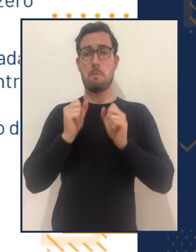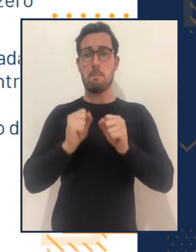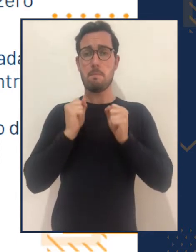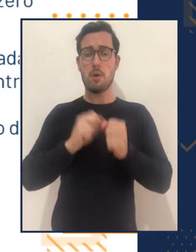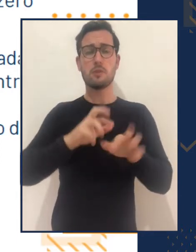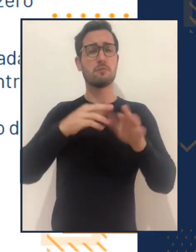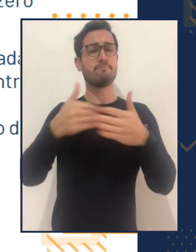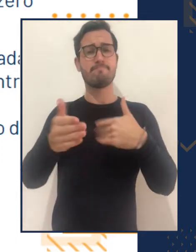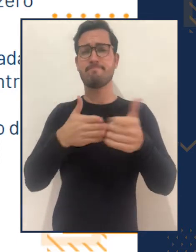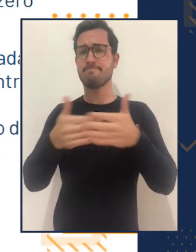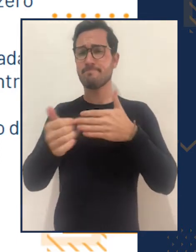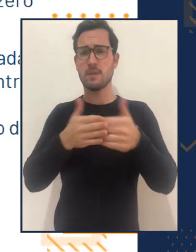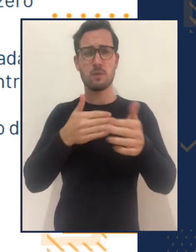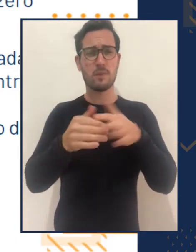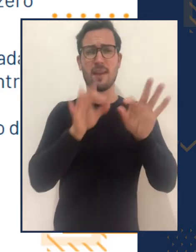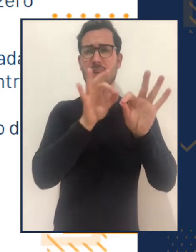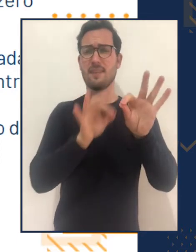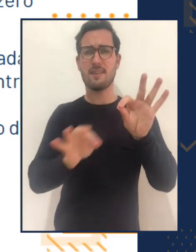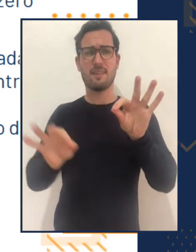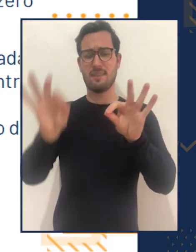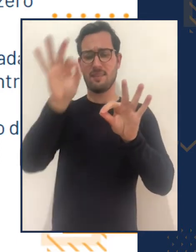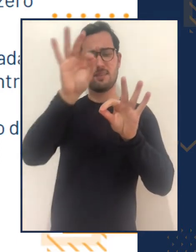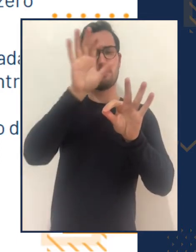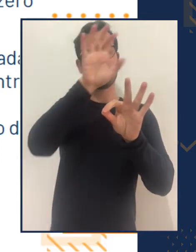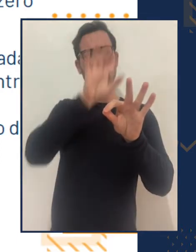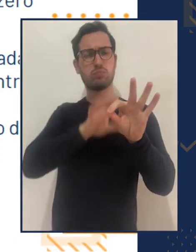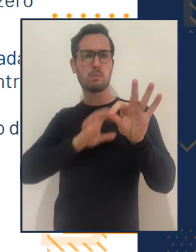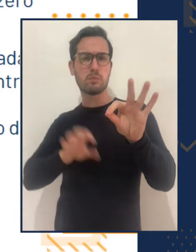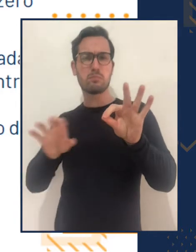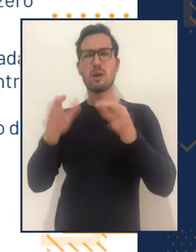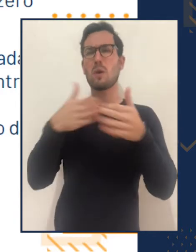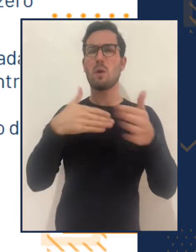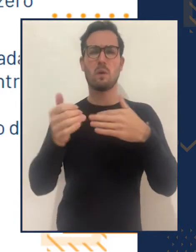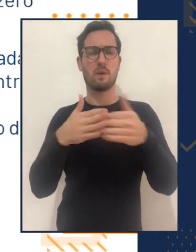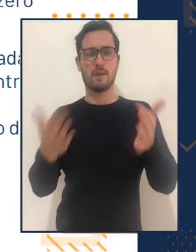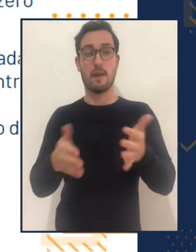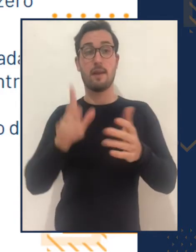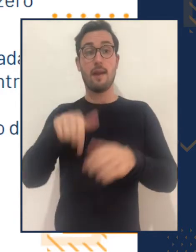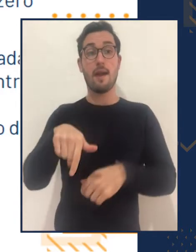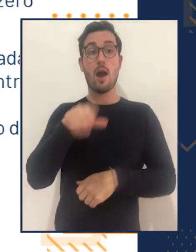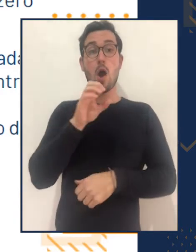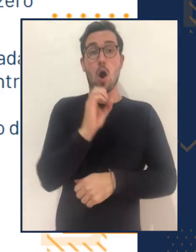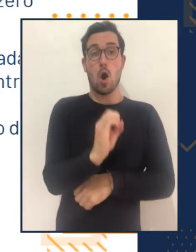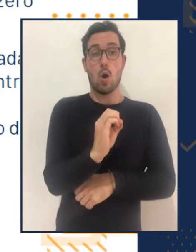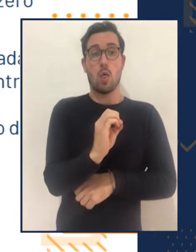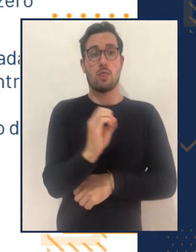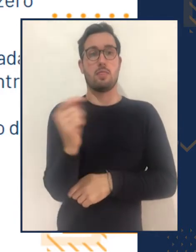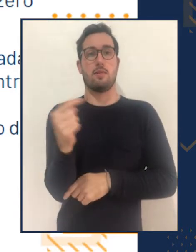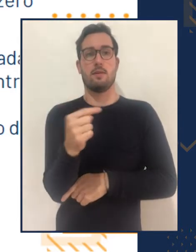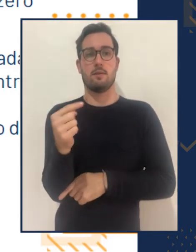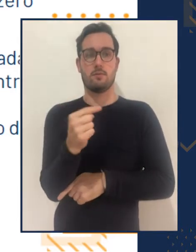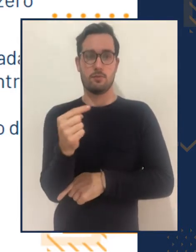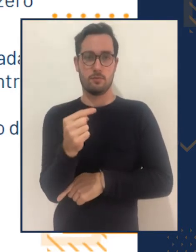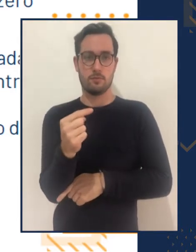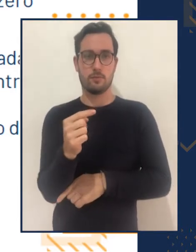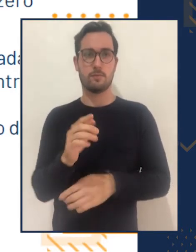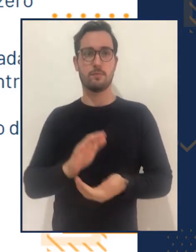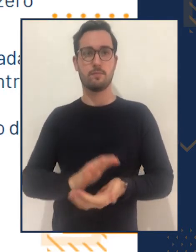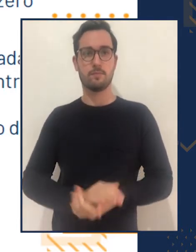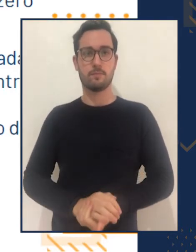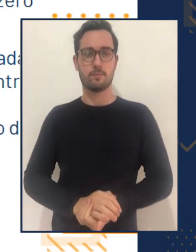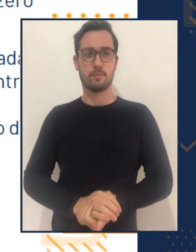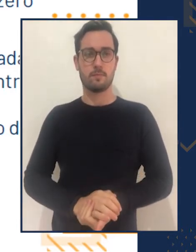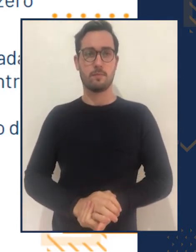caso, ele poderia ser ligado a qualquer parte do circuito, mas em geral a gente observa que ele fica ligado ao negativo da fonte de